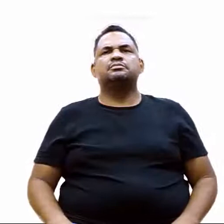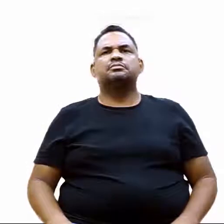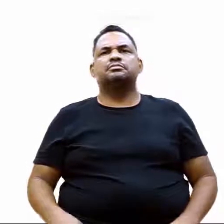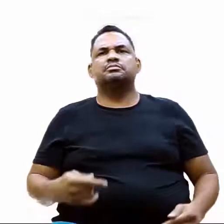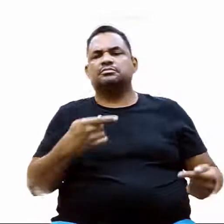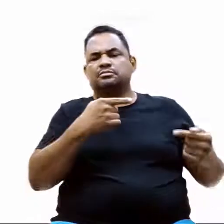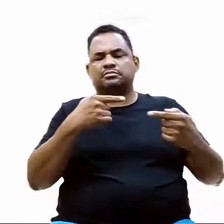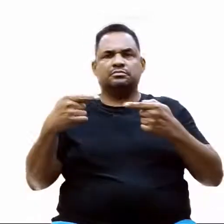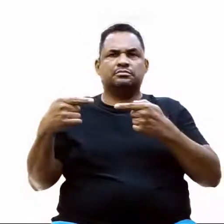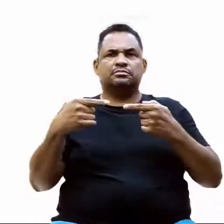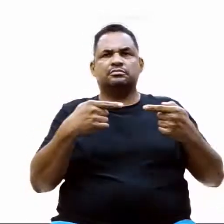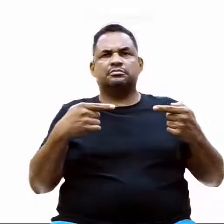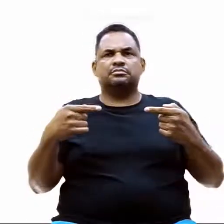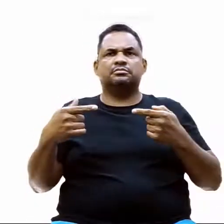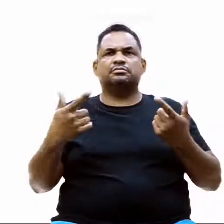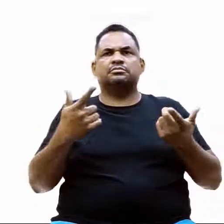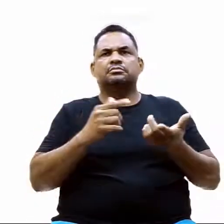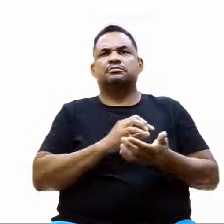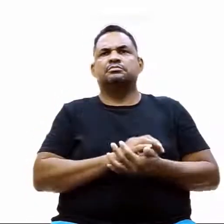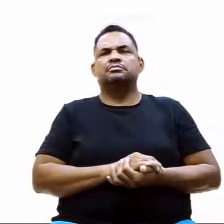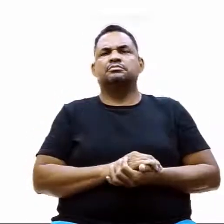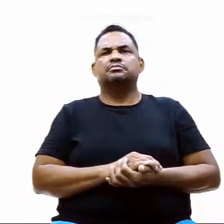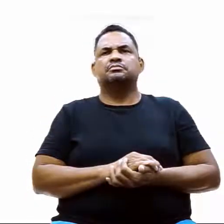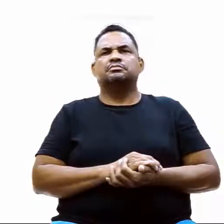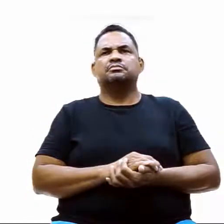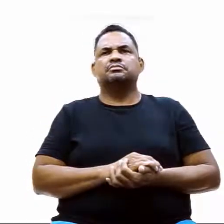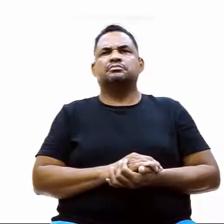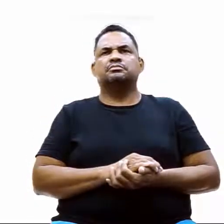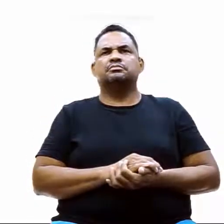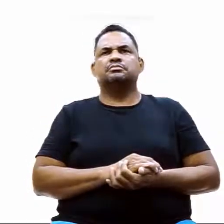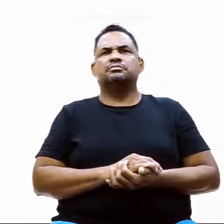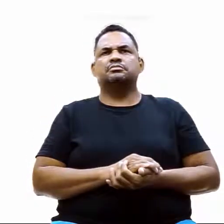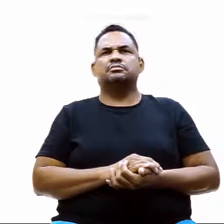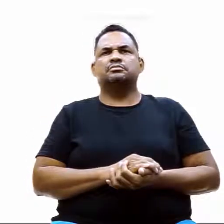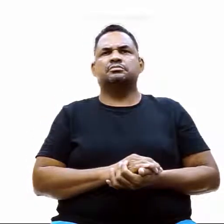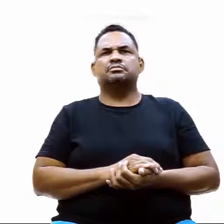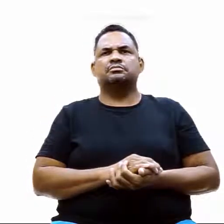Relacionando 11,11 do hidrogênio com 88,11,